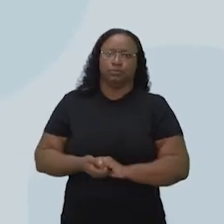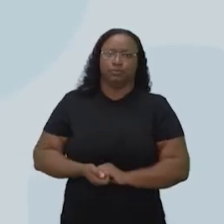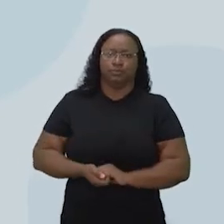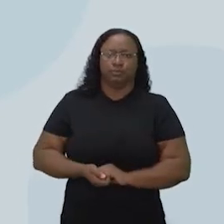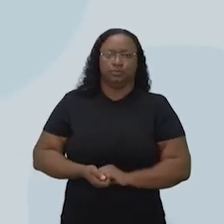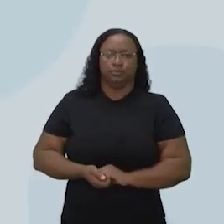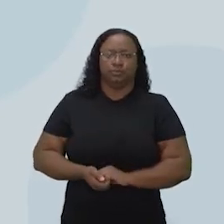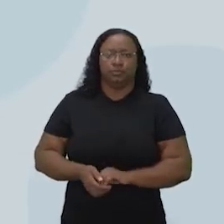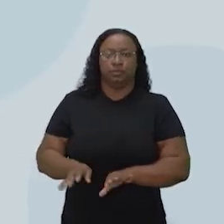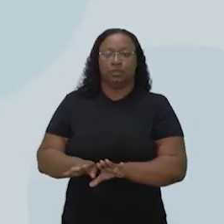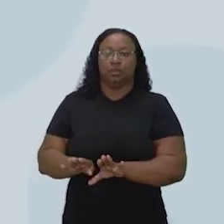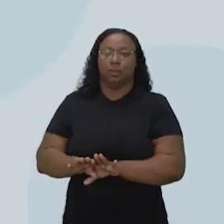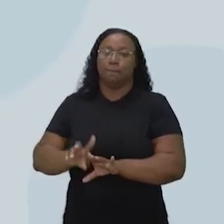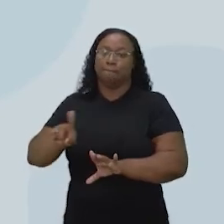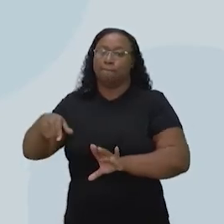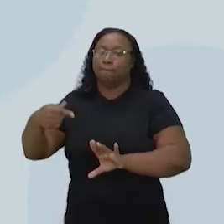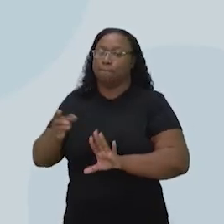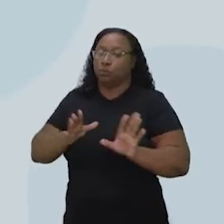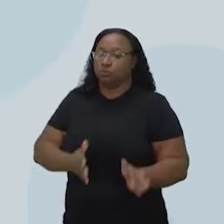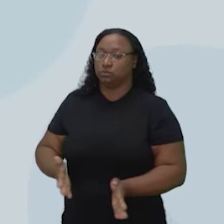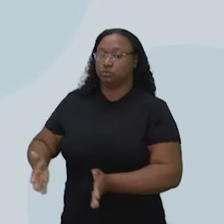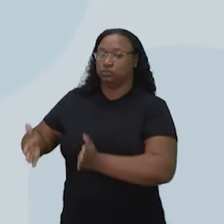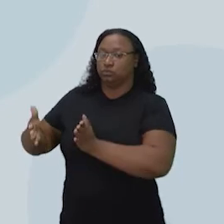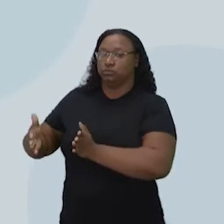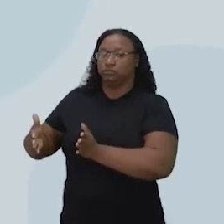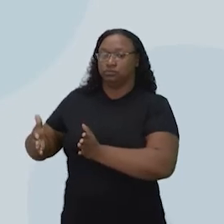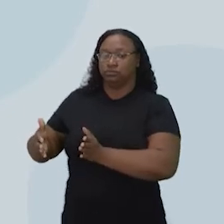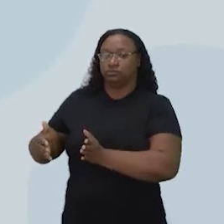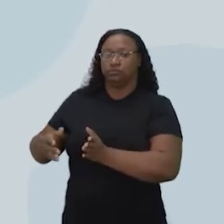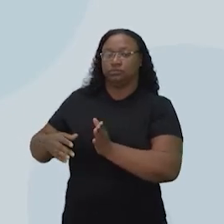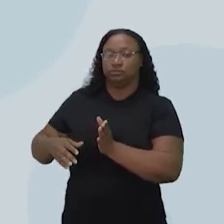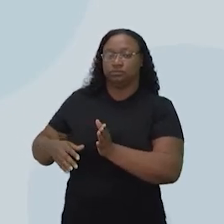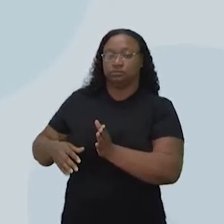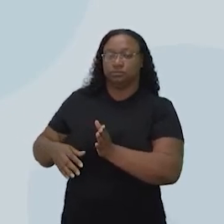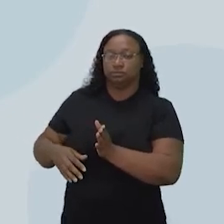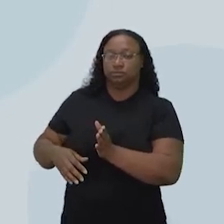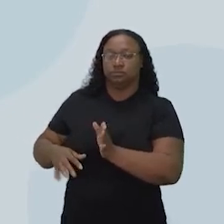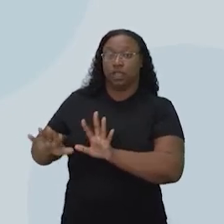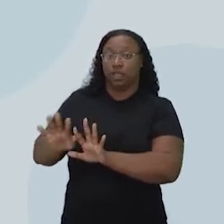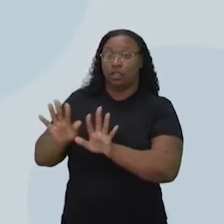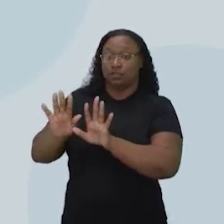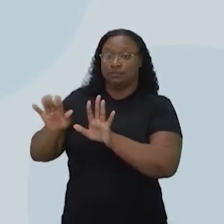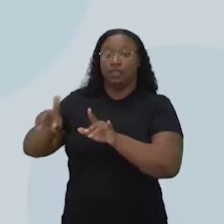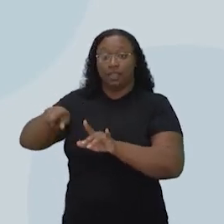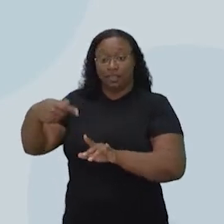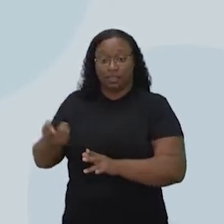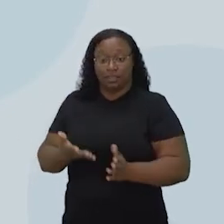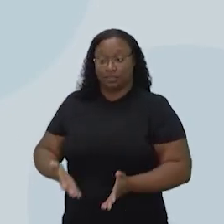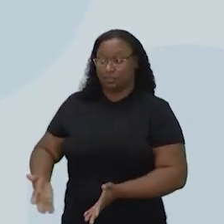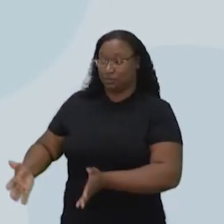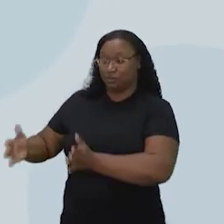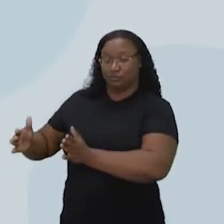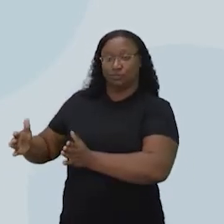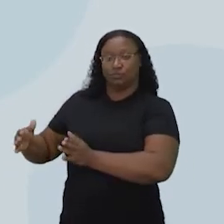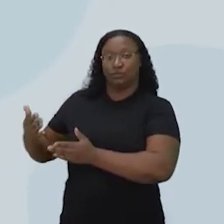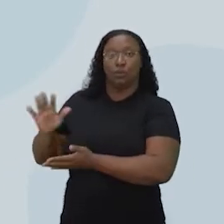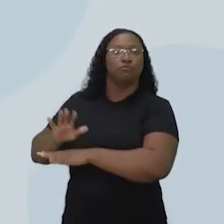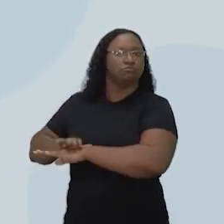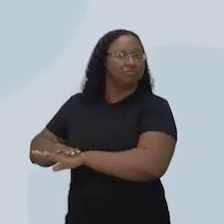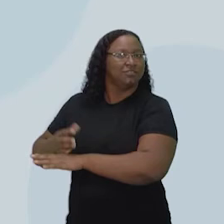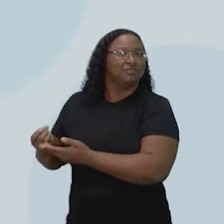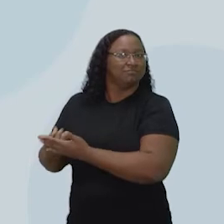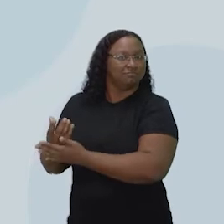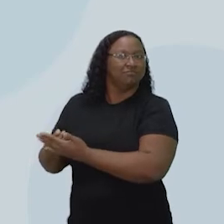os produtos que podem ser produzidos, né? Então, SynGás,